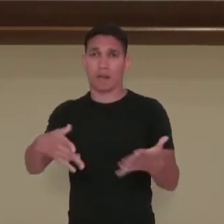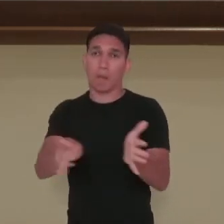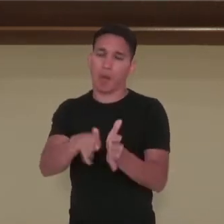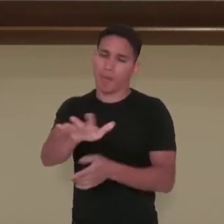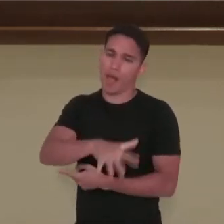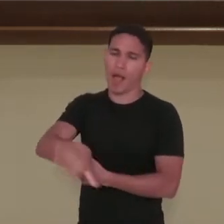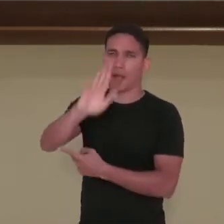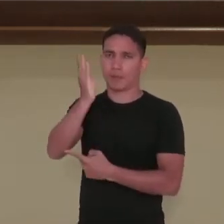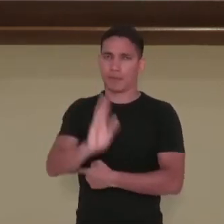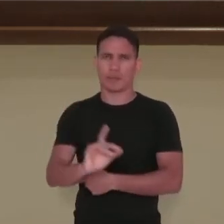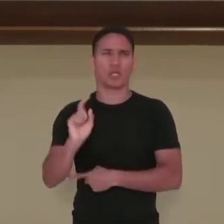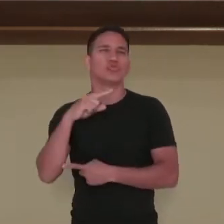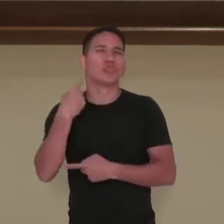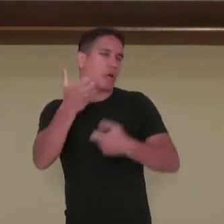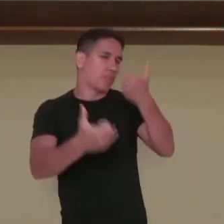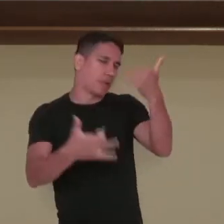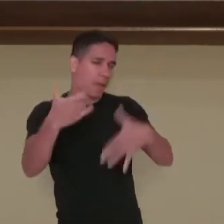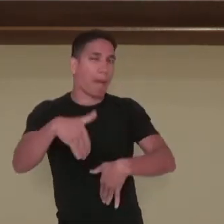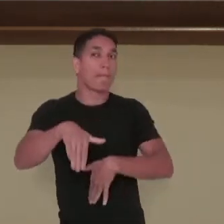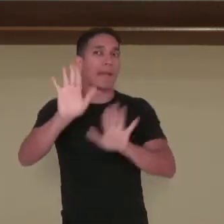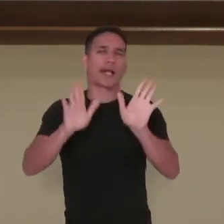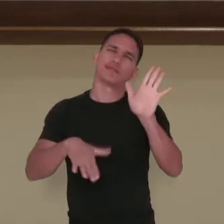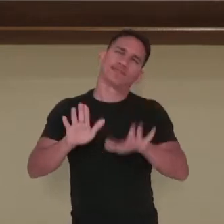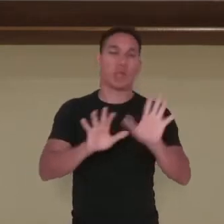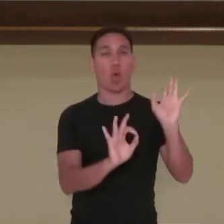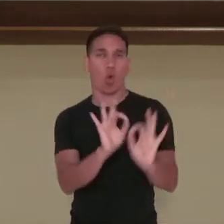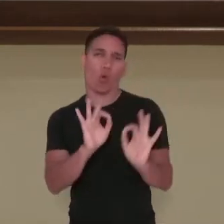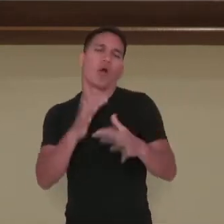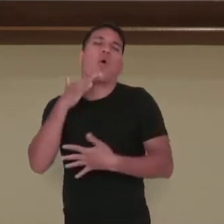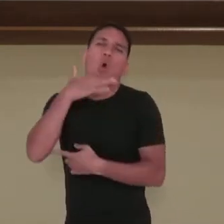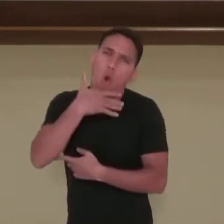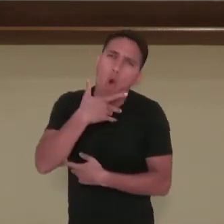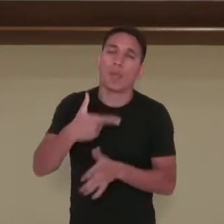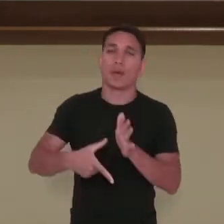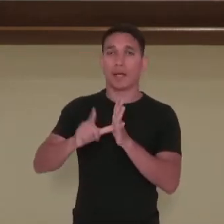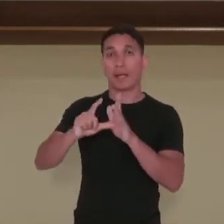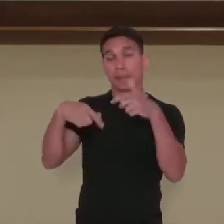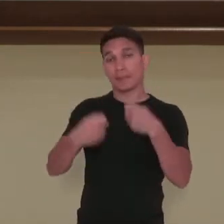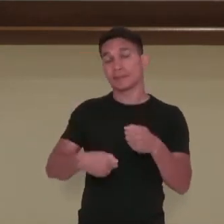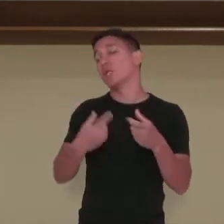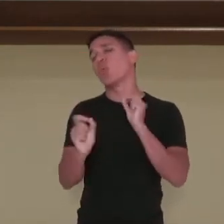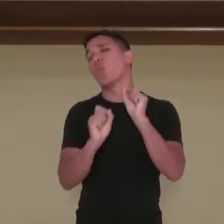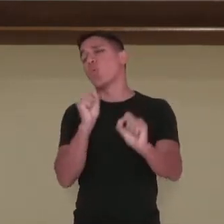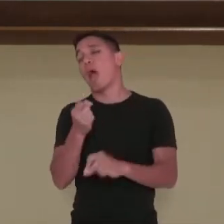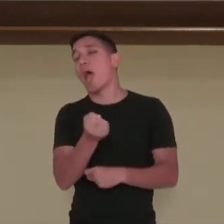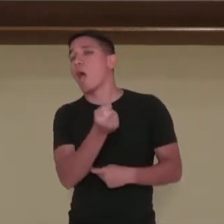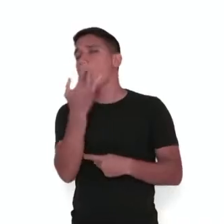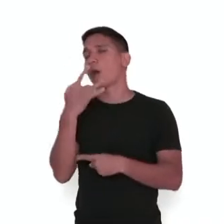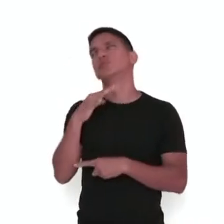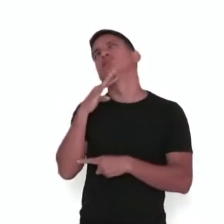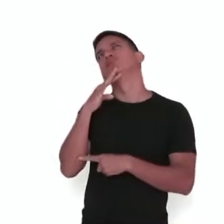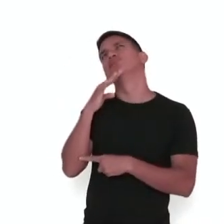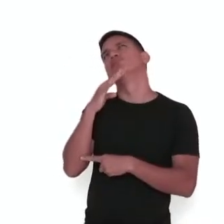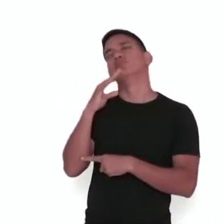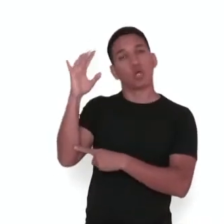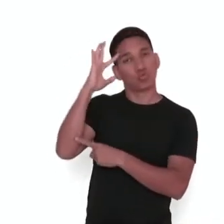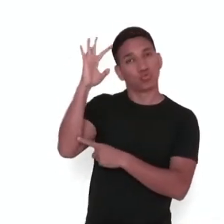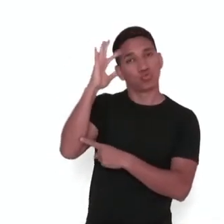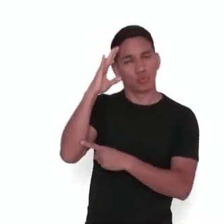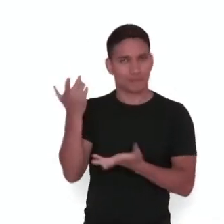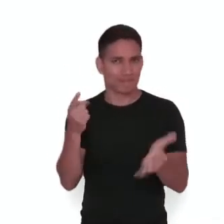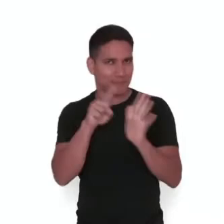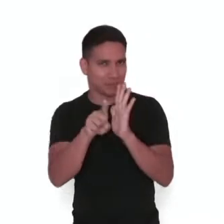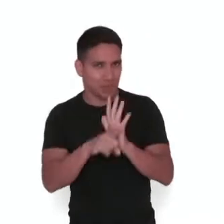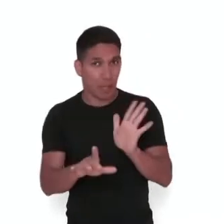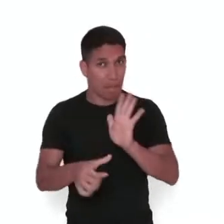que falemos de uma maneira mais organizada, lógico que devemos nos nortear por alguns questionamentos. Primeiro, você já ouviu falar